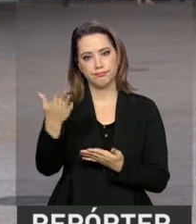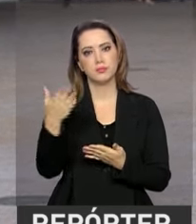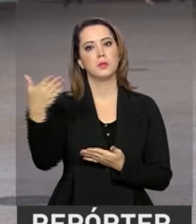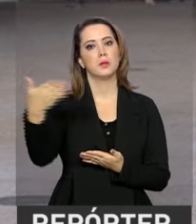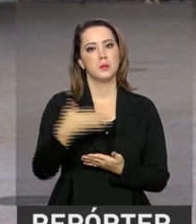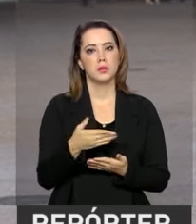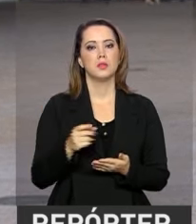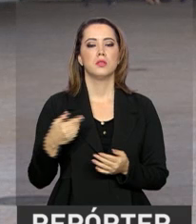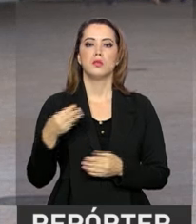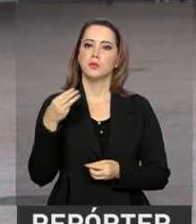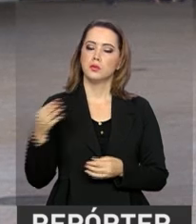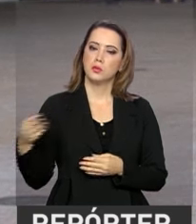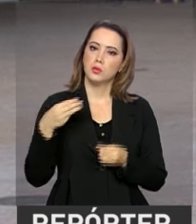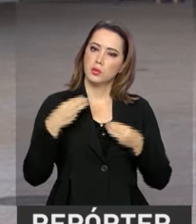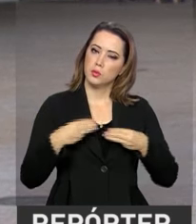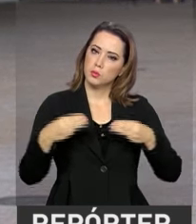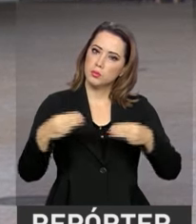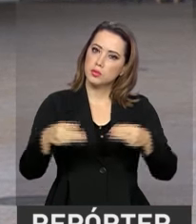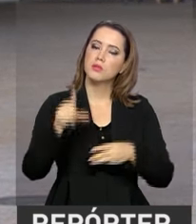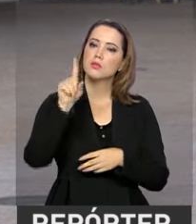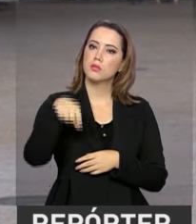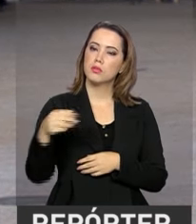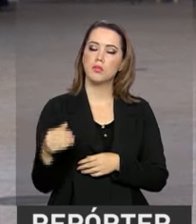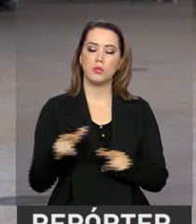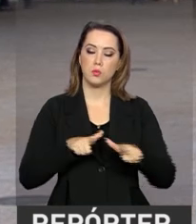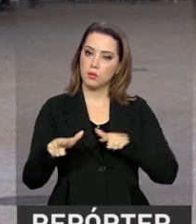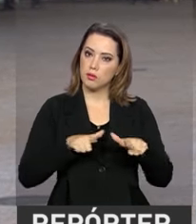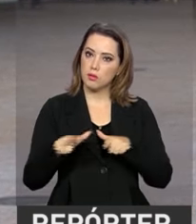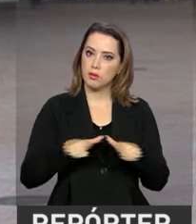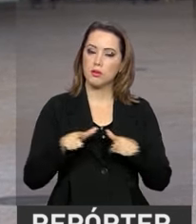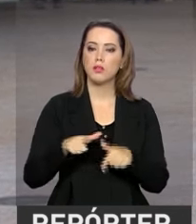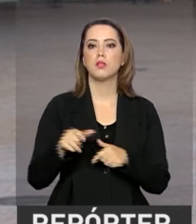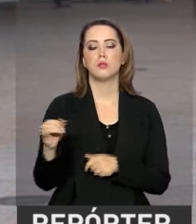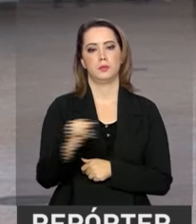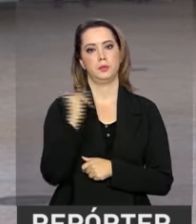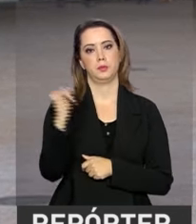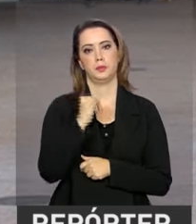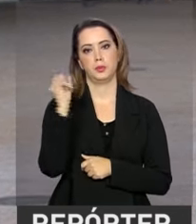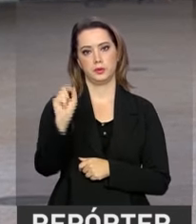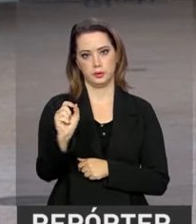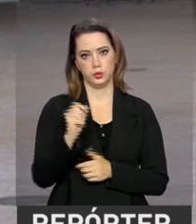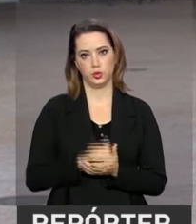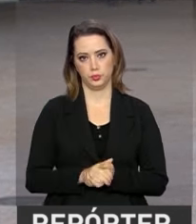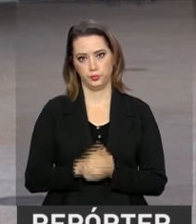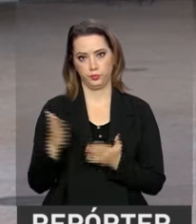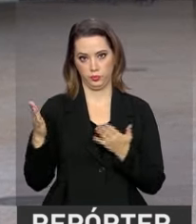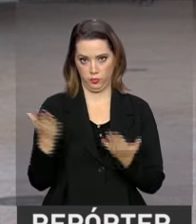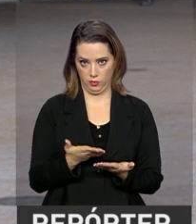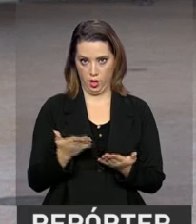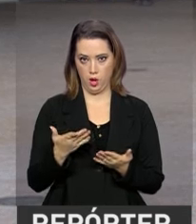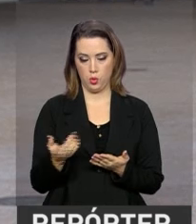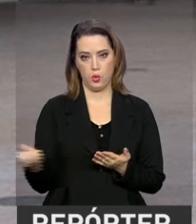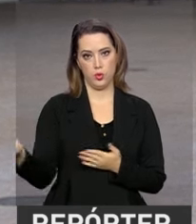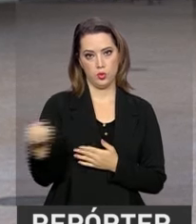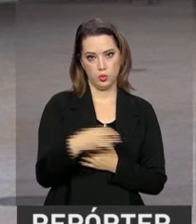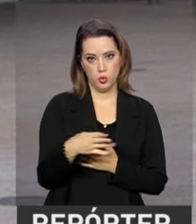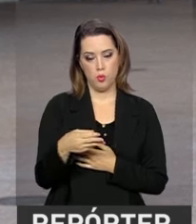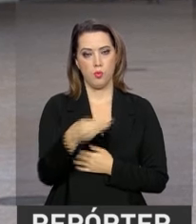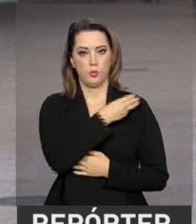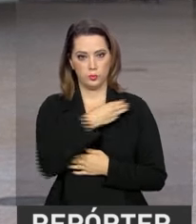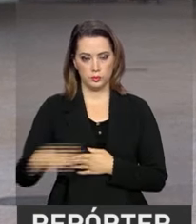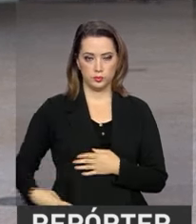Ministério foi importantíssima e que o seu legado será longo. Quem substitui Henrique Eduardo Alves no Ministério é o